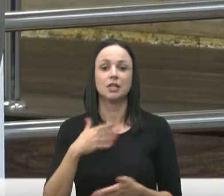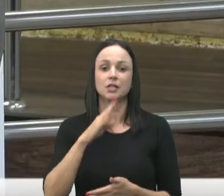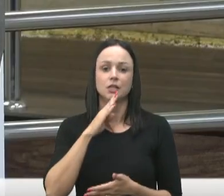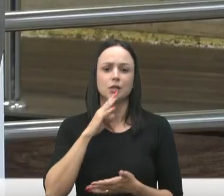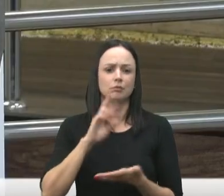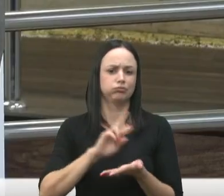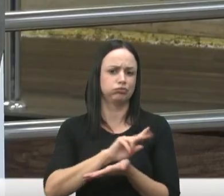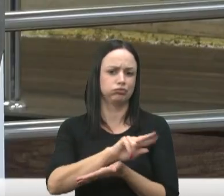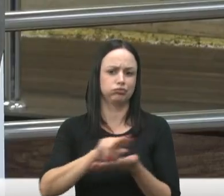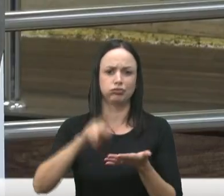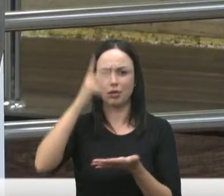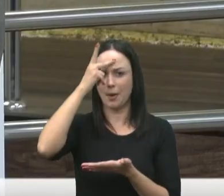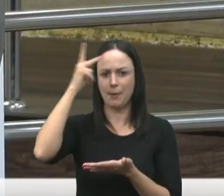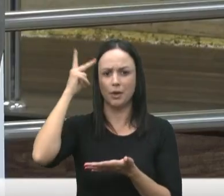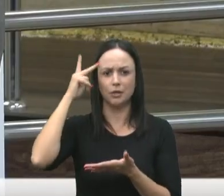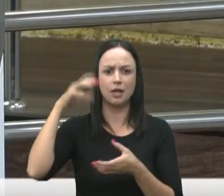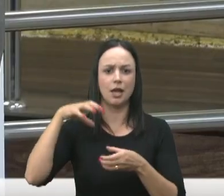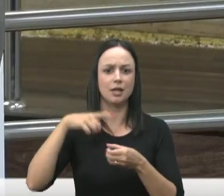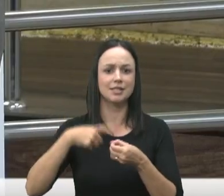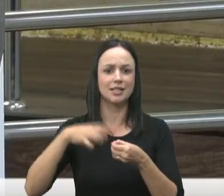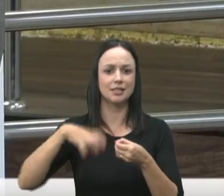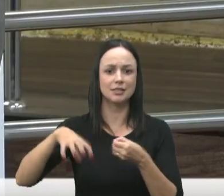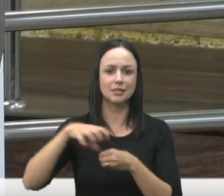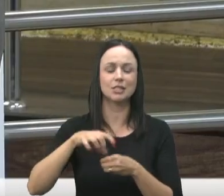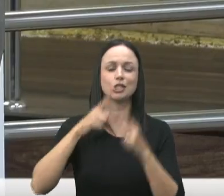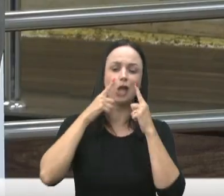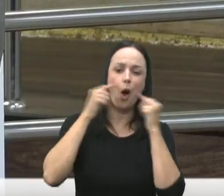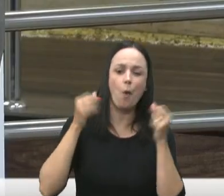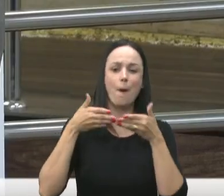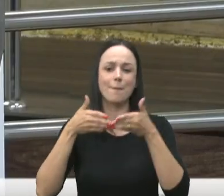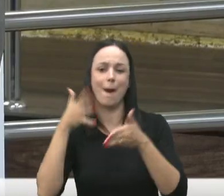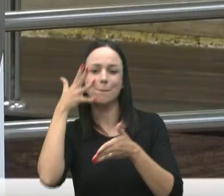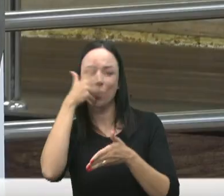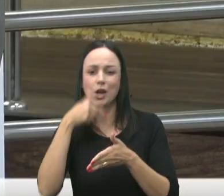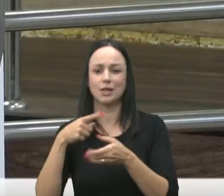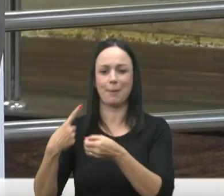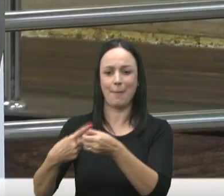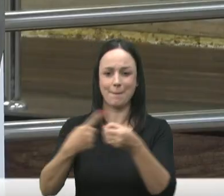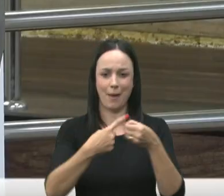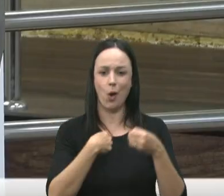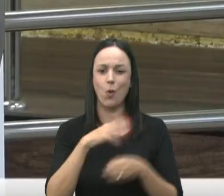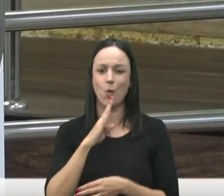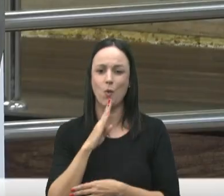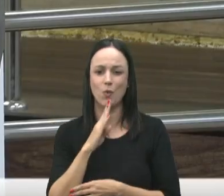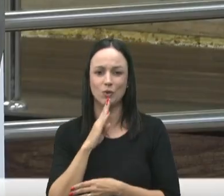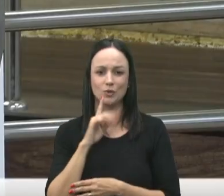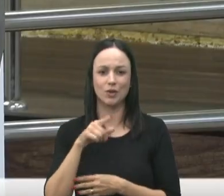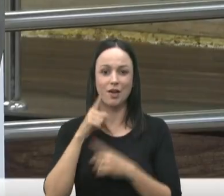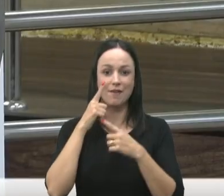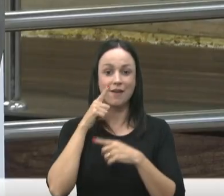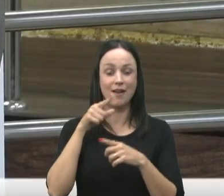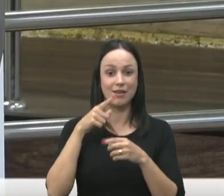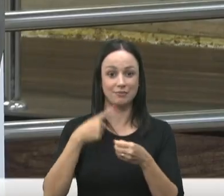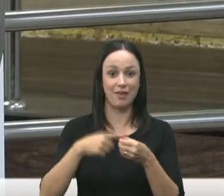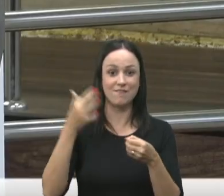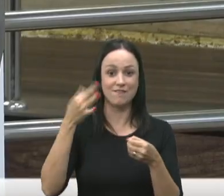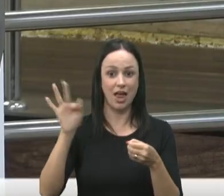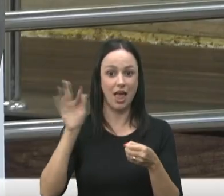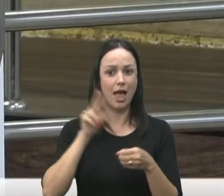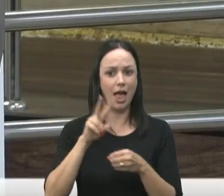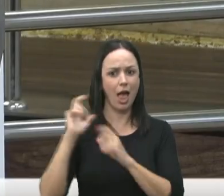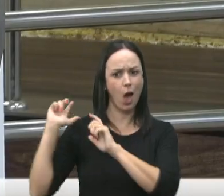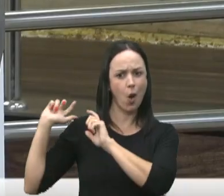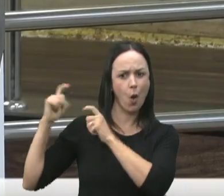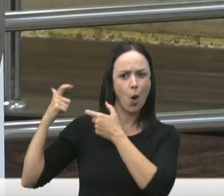de pessoas que vêm dessa região aqui, de Jaú, de Barra Bonita. E eles me disseram o seguinte, olha, Franca é conservadora, mas que